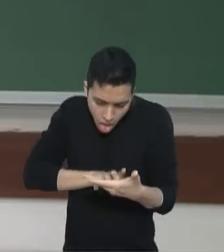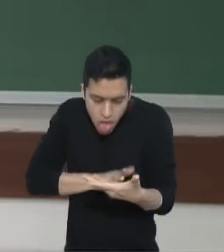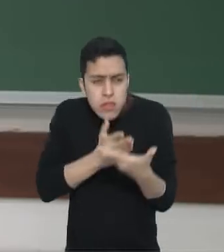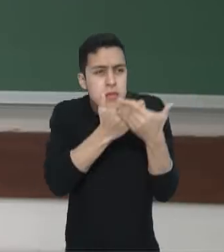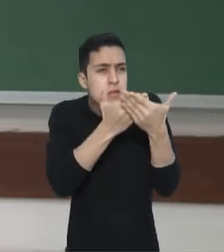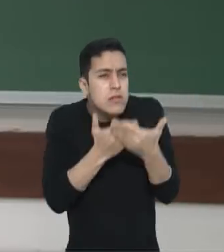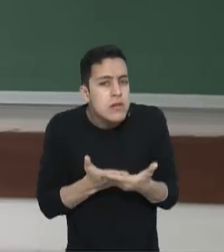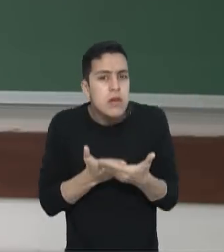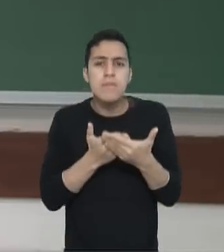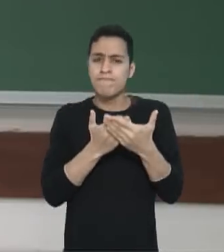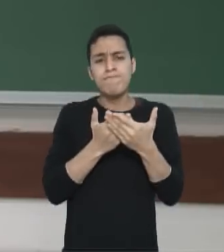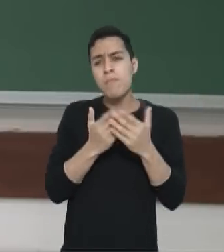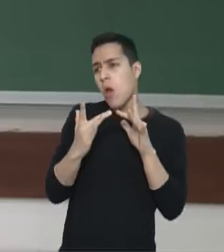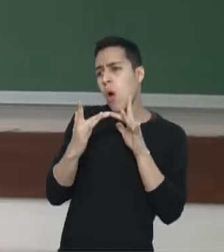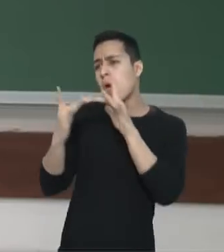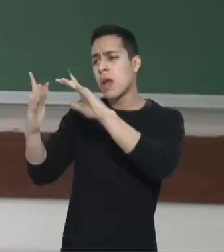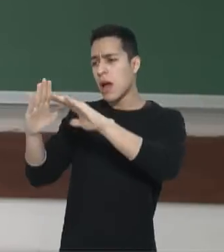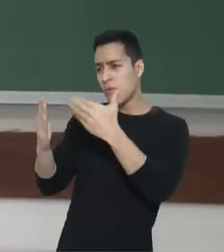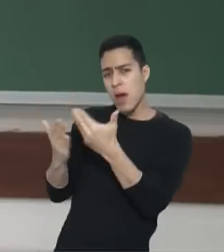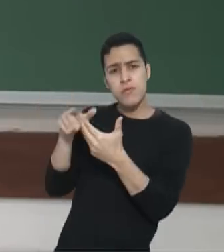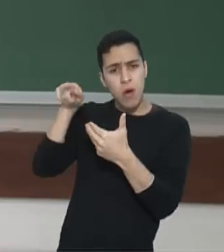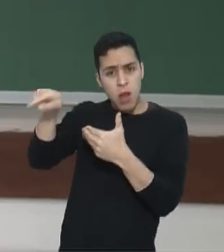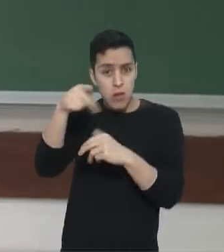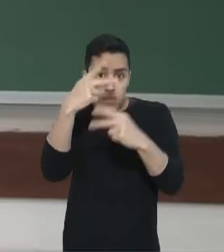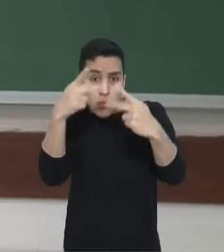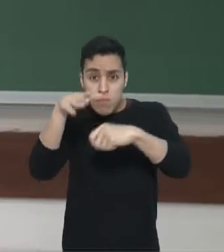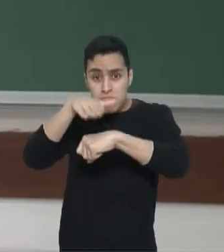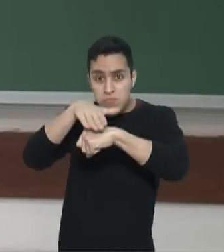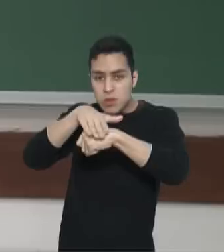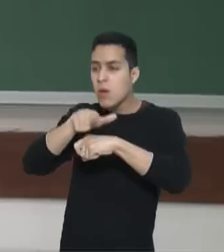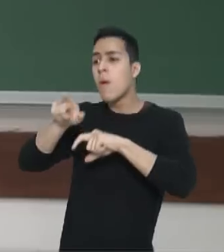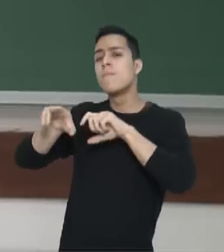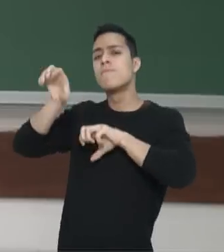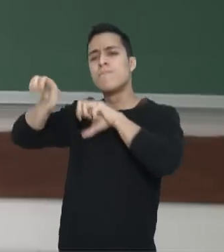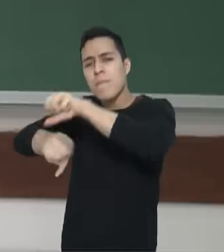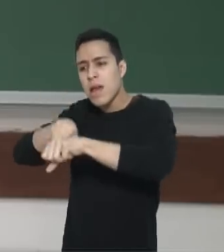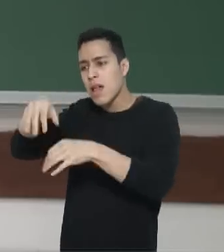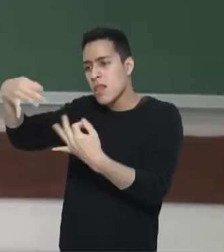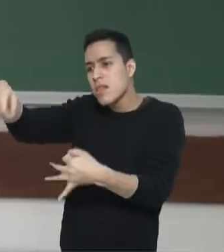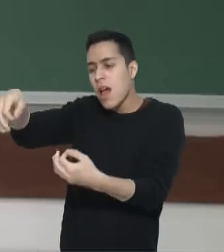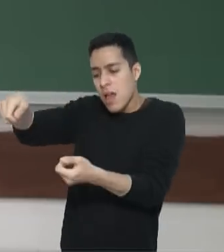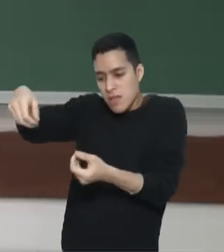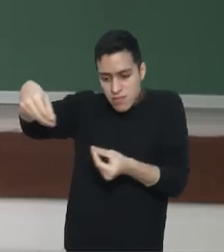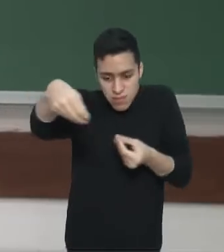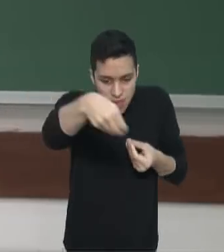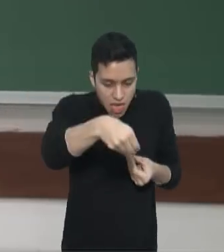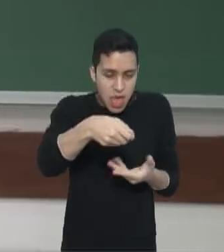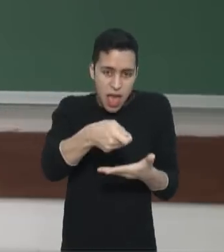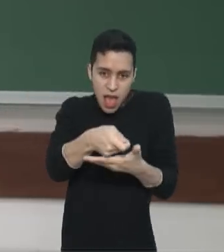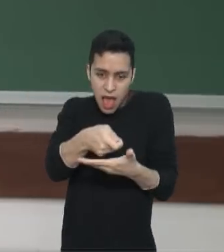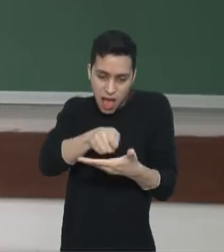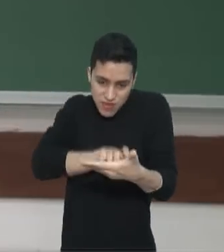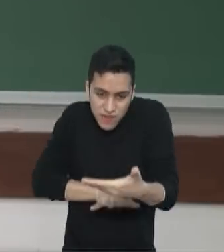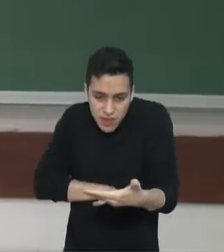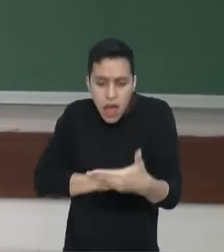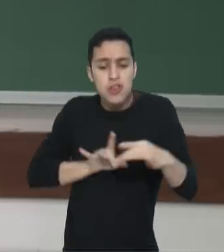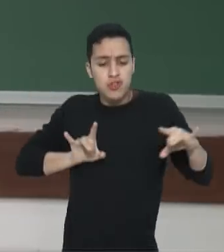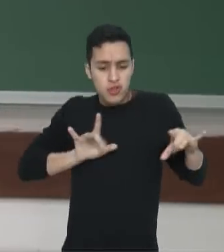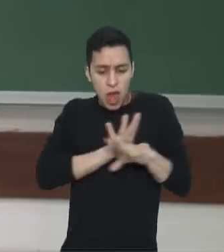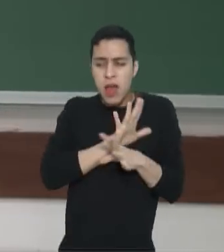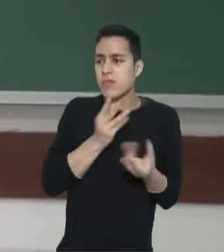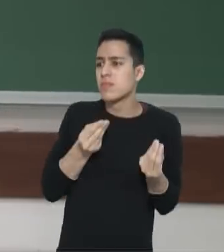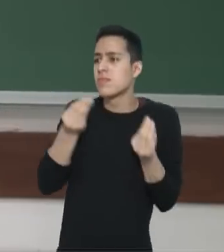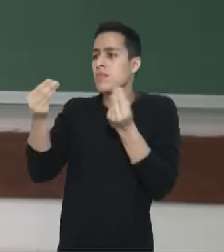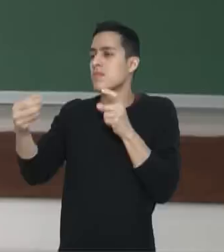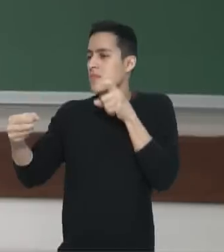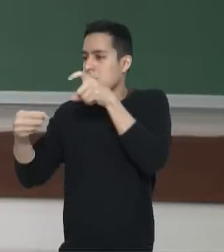mantenha contato com o seu colégio, com a sua escola, para retirar as listas de exercícios e devolvê-las. Assim, você também